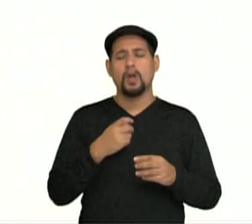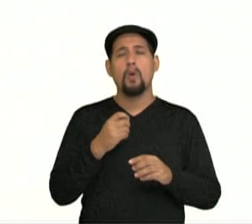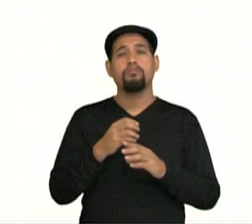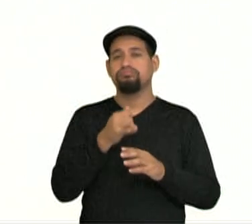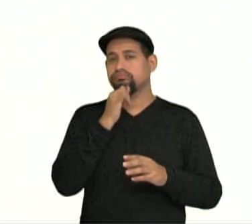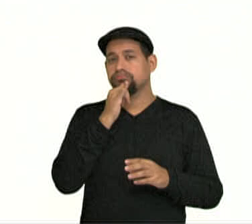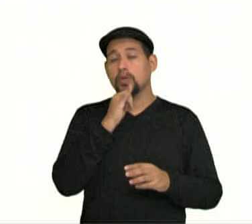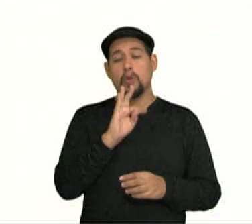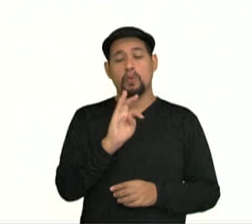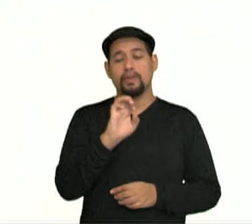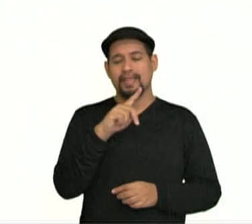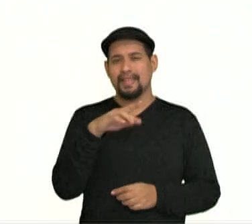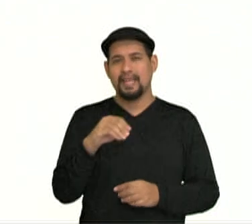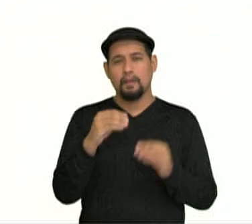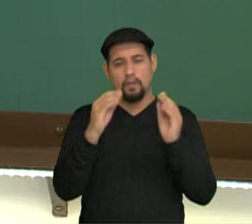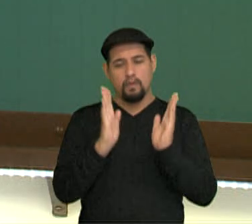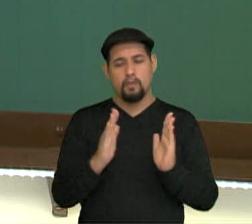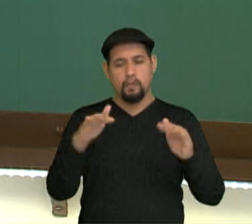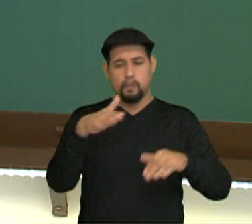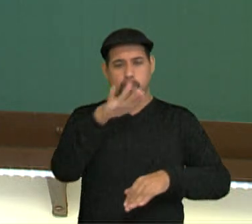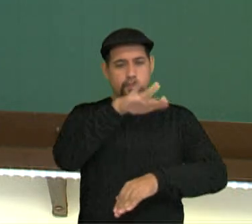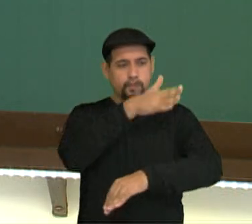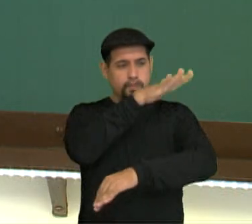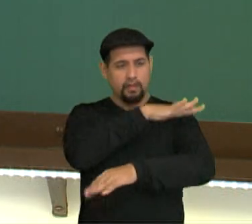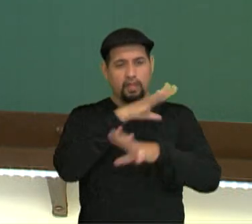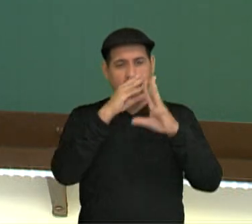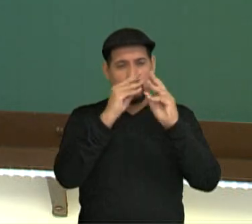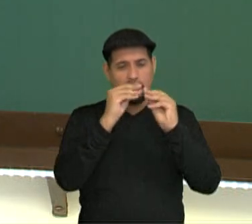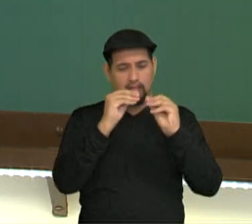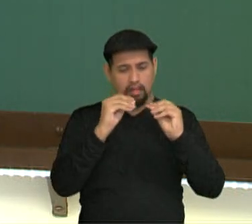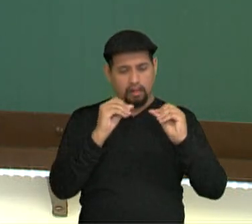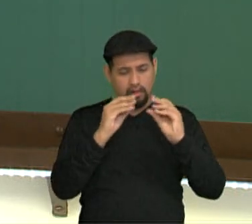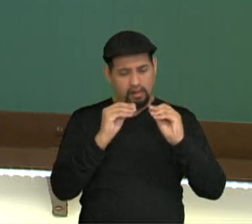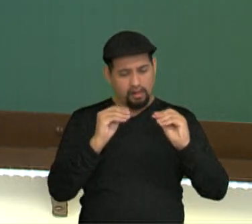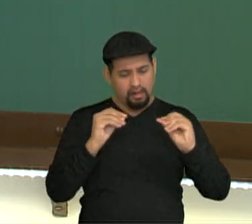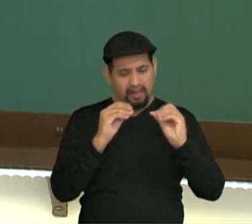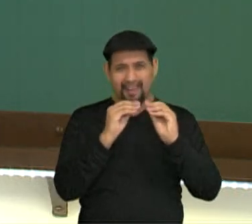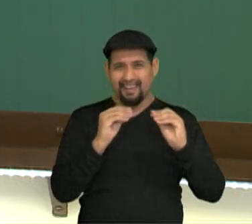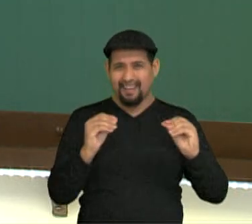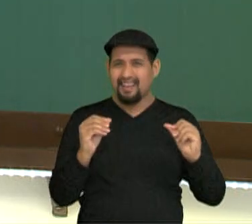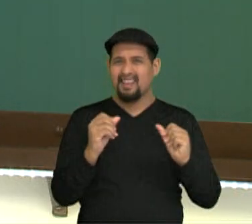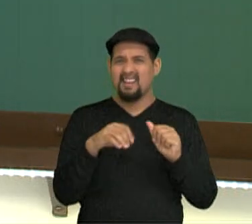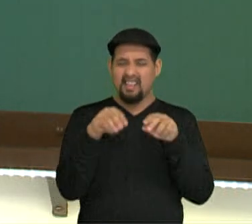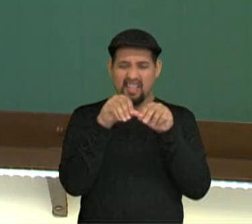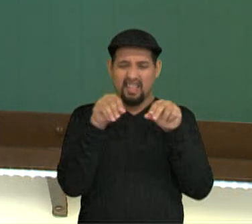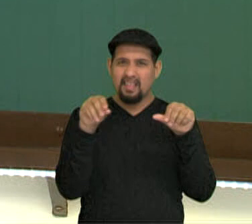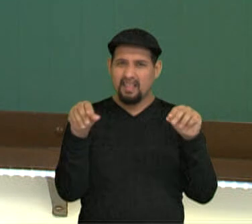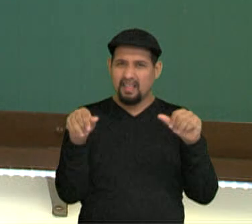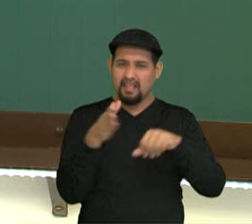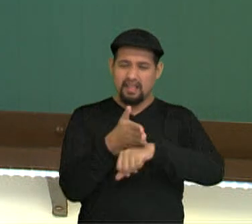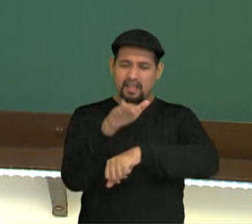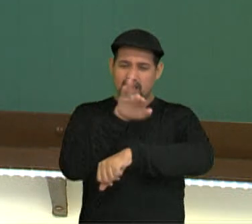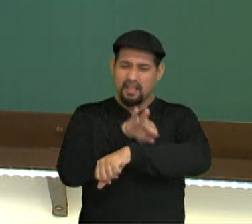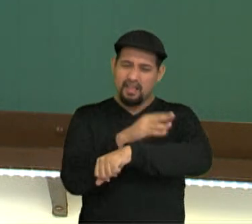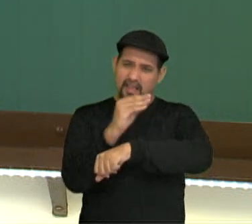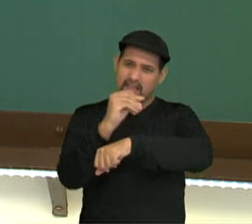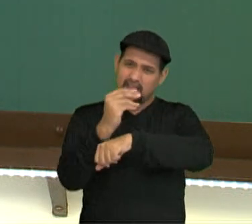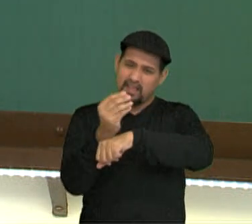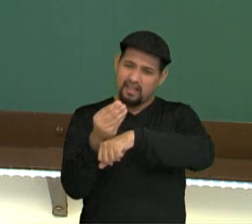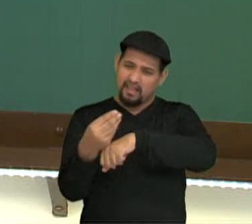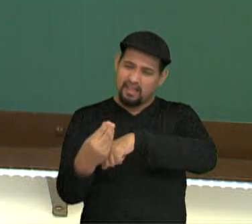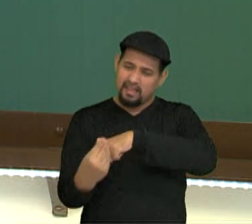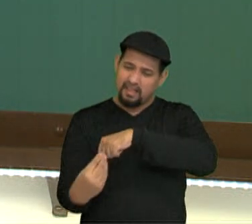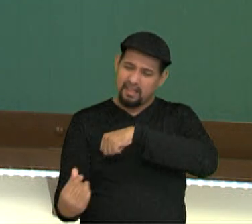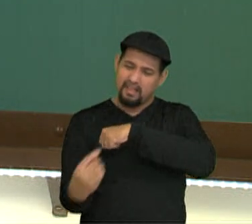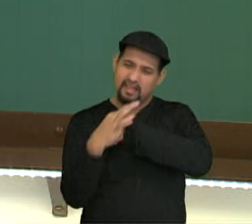do intemperismo e do desgaste? Todos aqueles sedimentos que saíram dos maciços antigos, saíram de